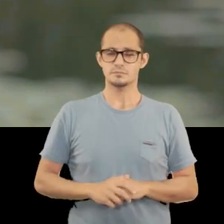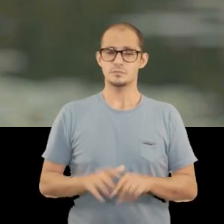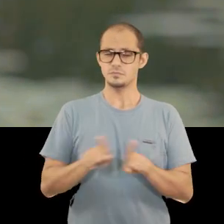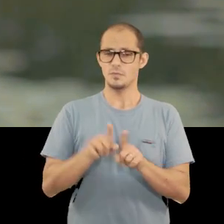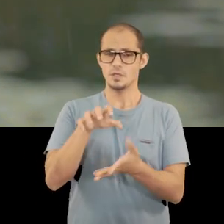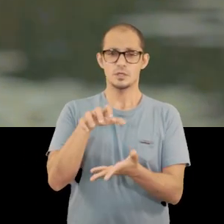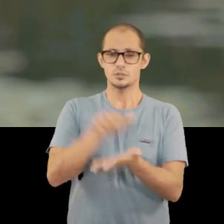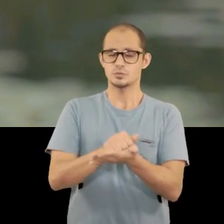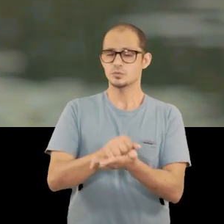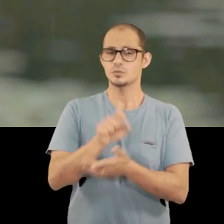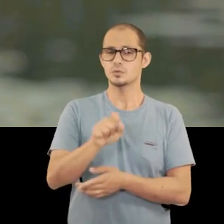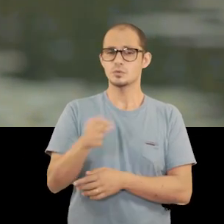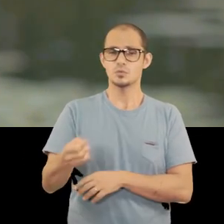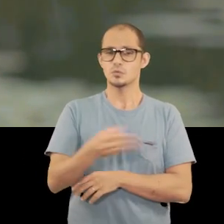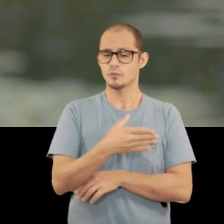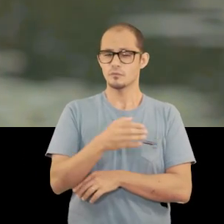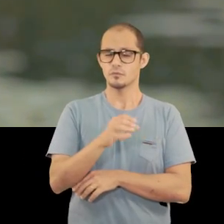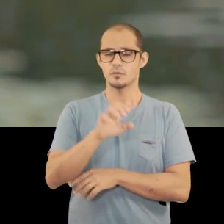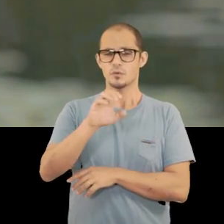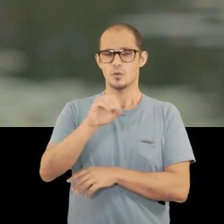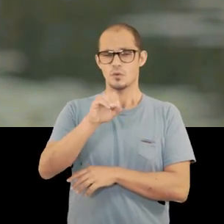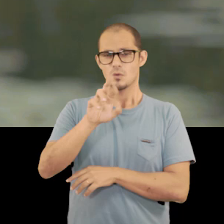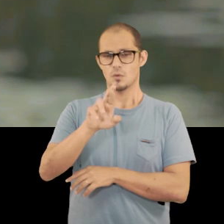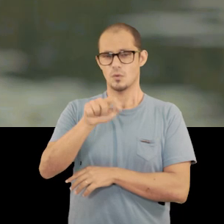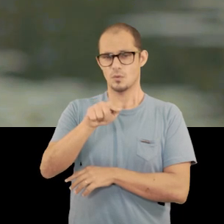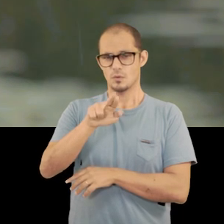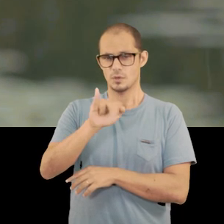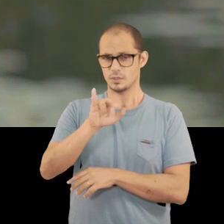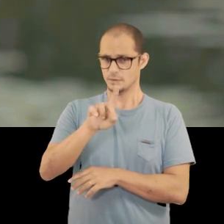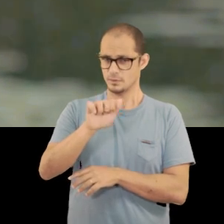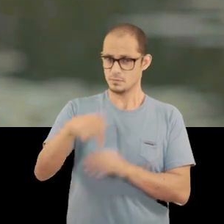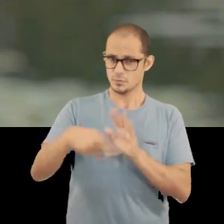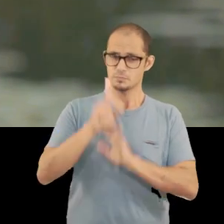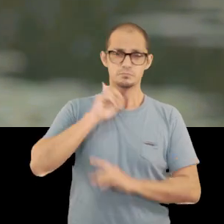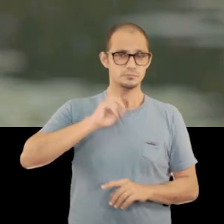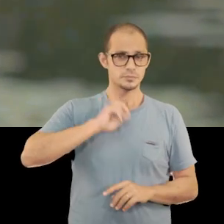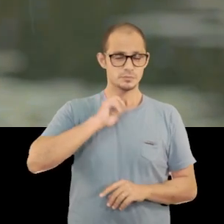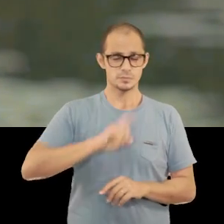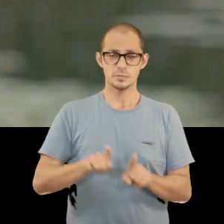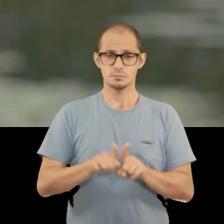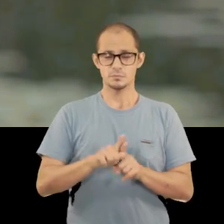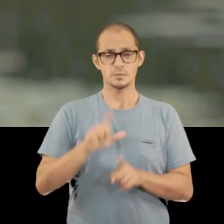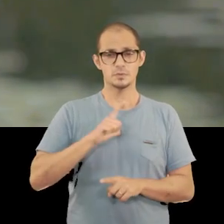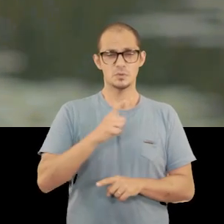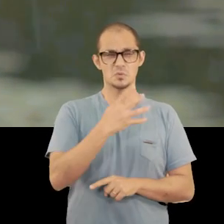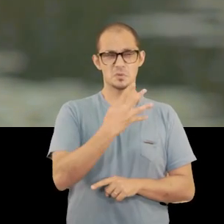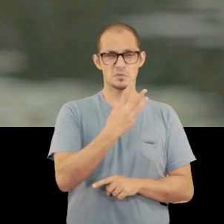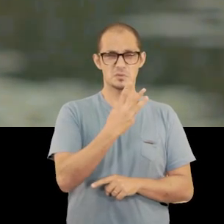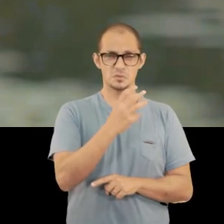Minas. A gente tem um registro novo de uma espécie de orquídeas para Minas Gerais. A gente tem mais